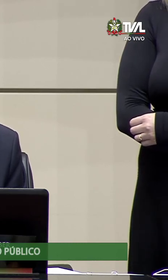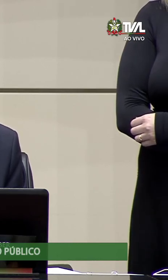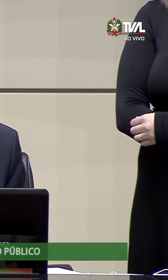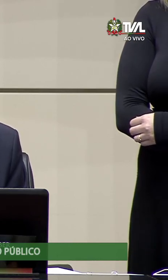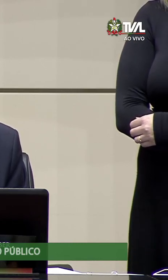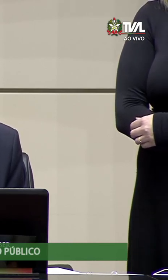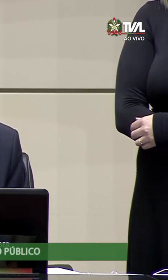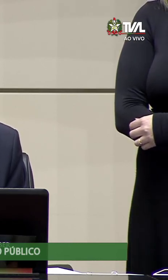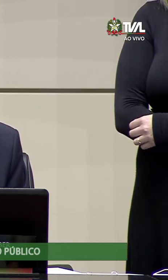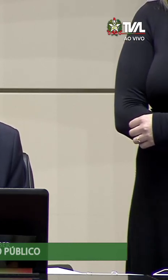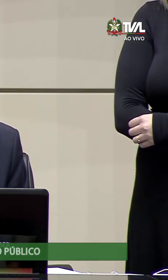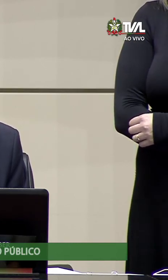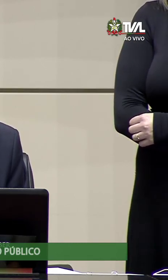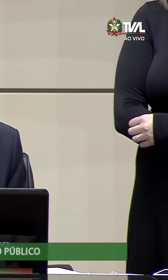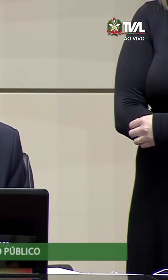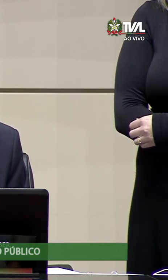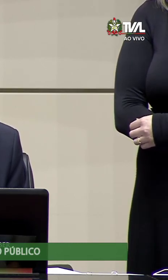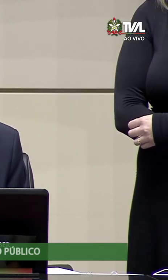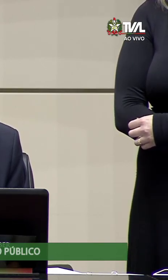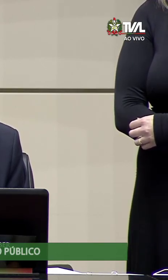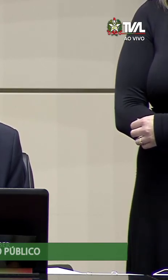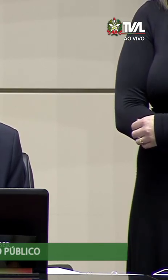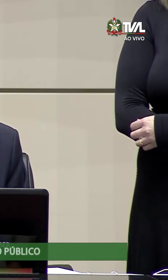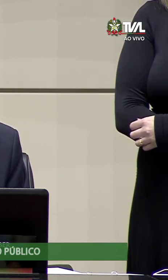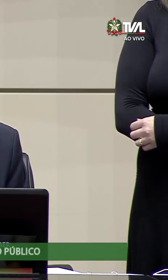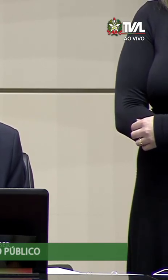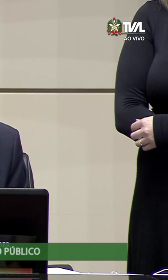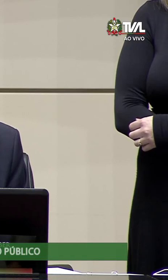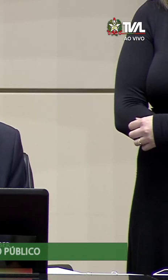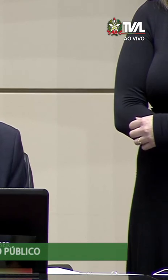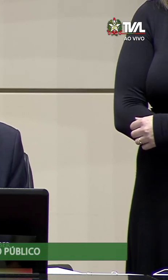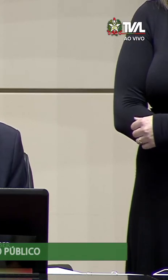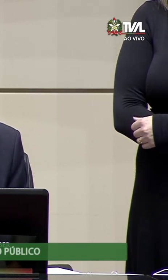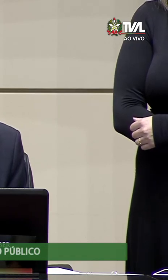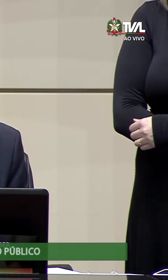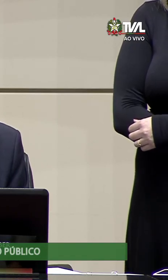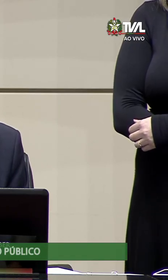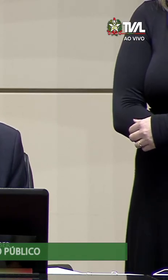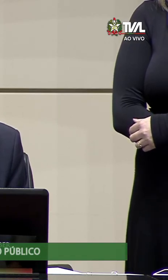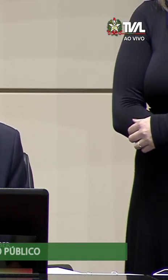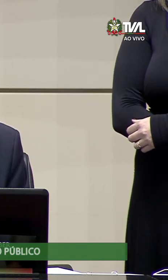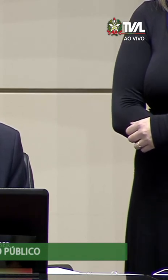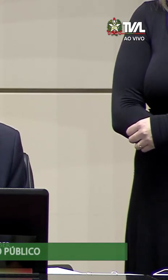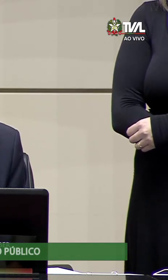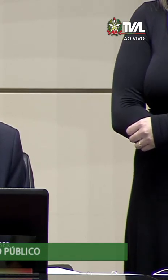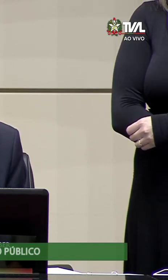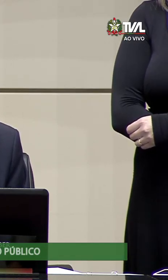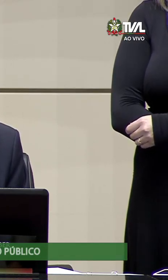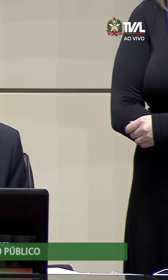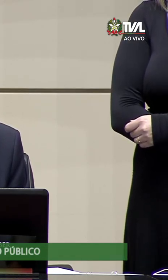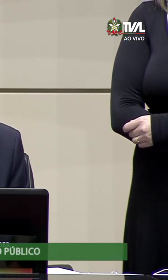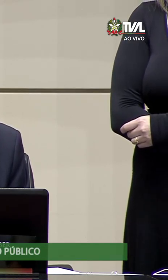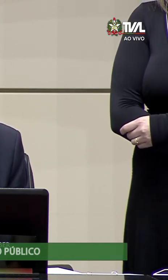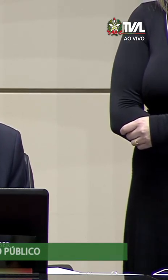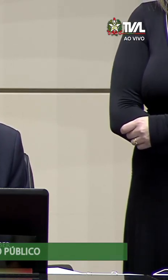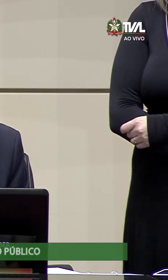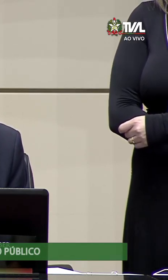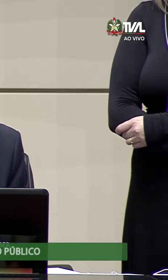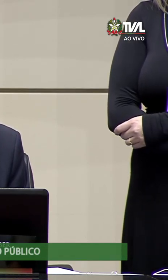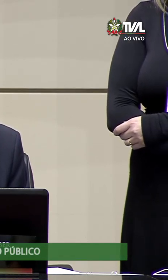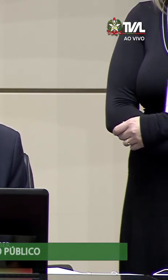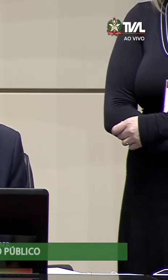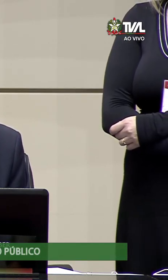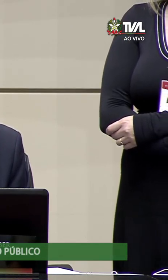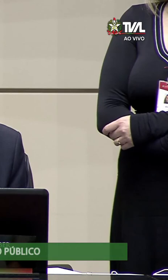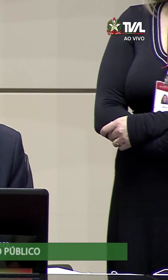professor, nosso sempre presidente, Júlio Garcia, que contribui em muito sempre, que é o nosso trabalho.